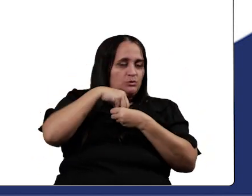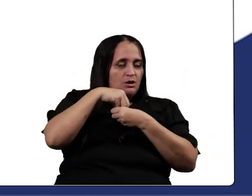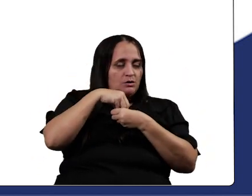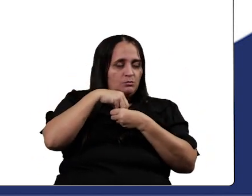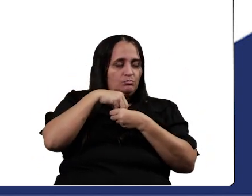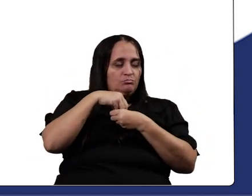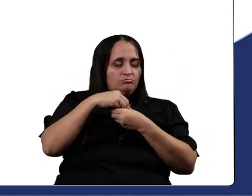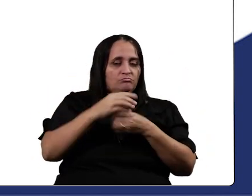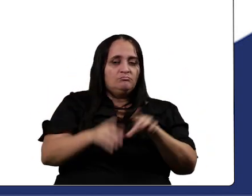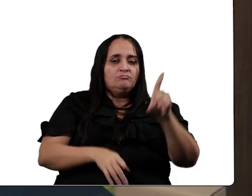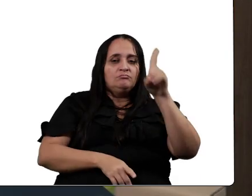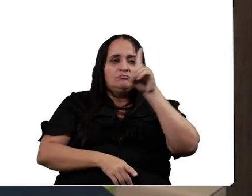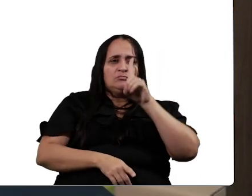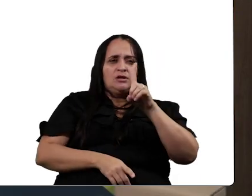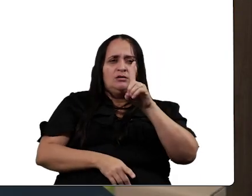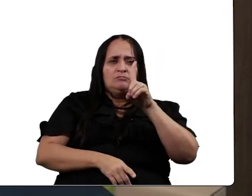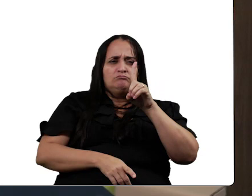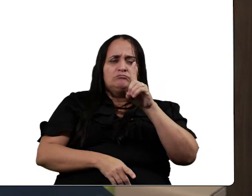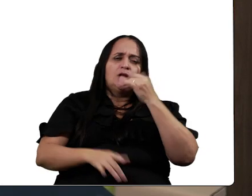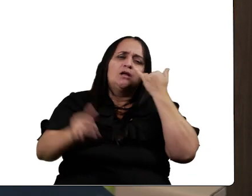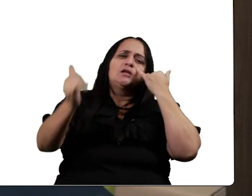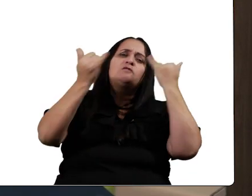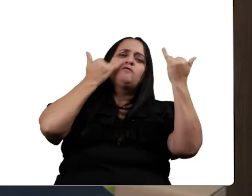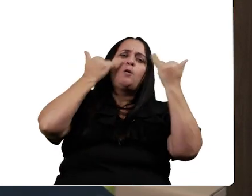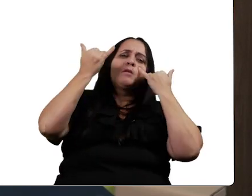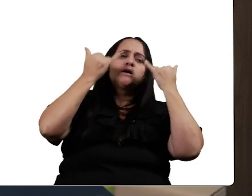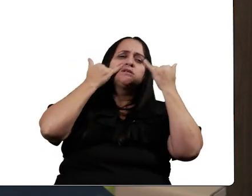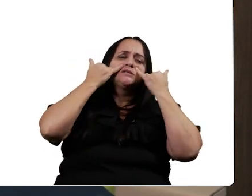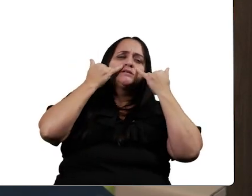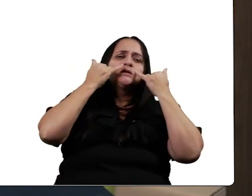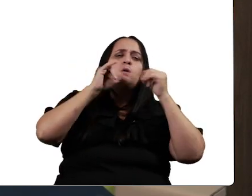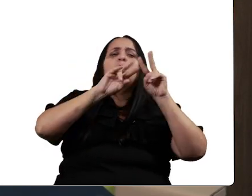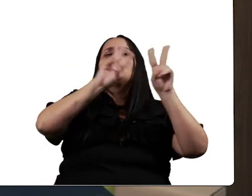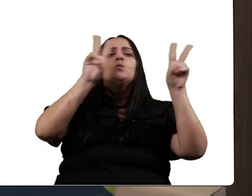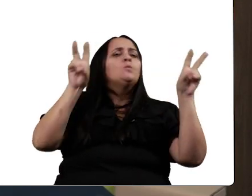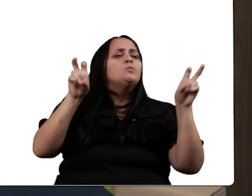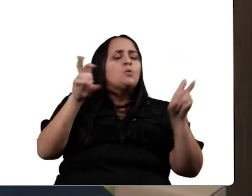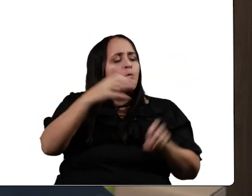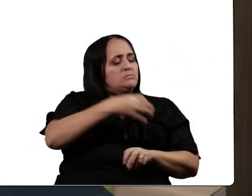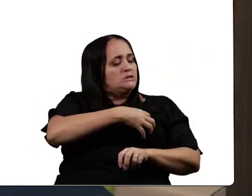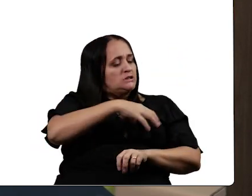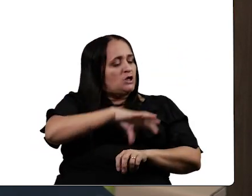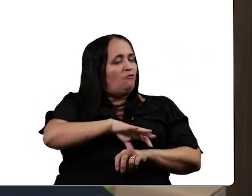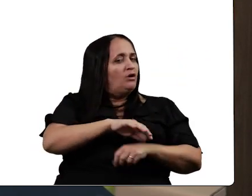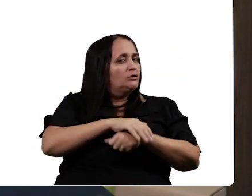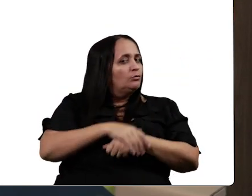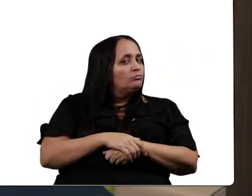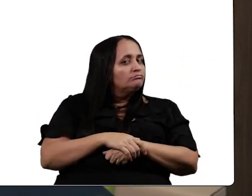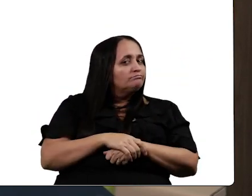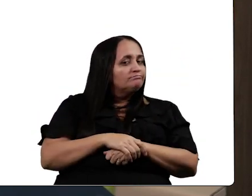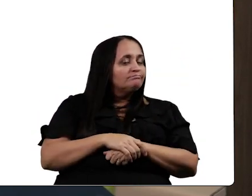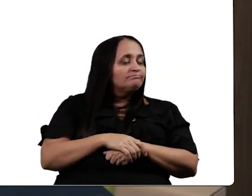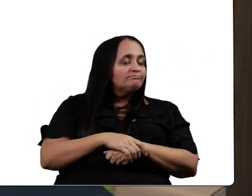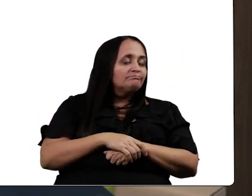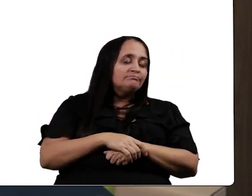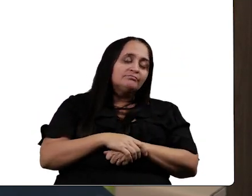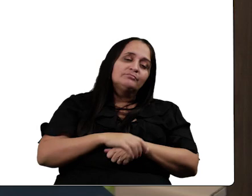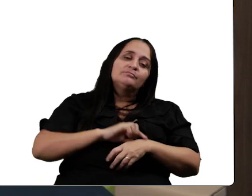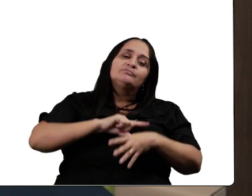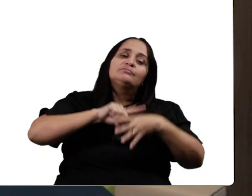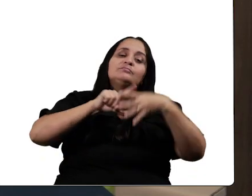sobre Salvador. Pense aí, quando o slogan fala para você redescobrir o